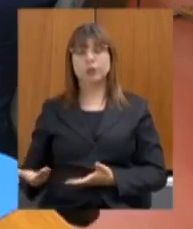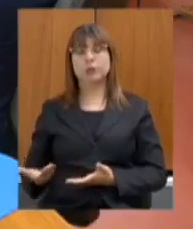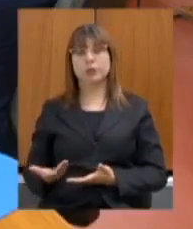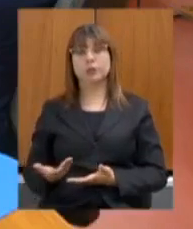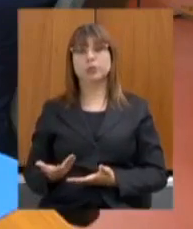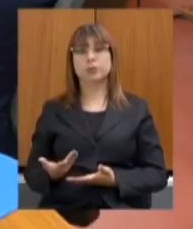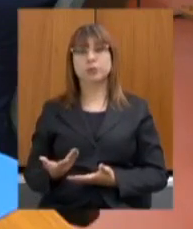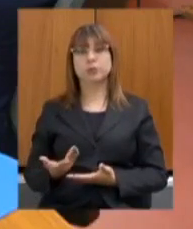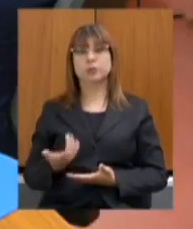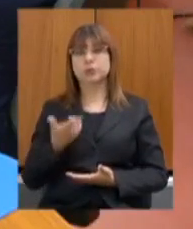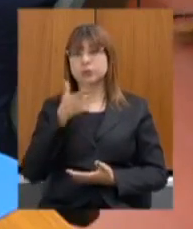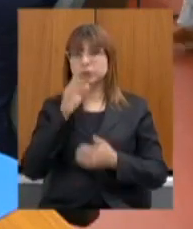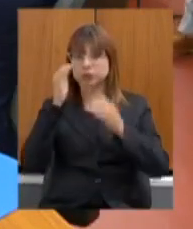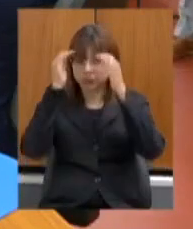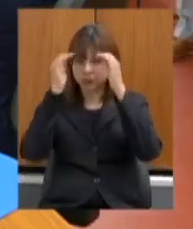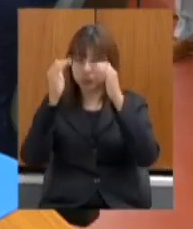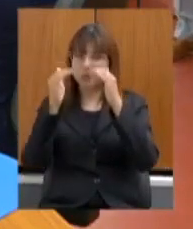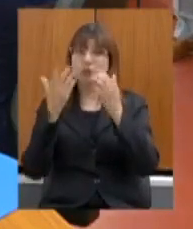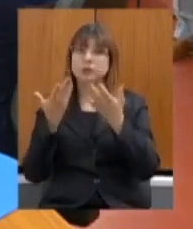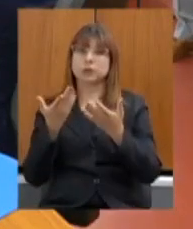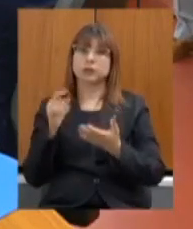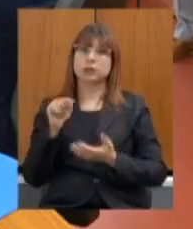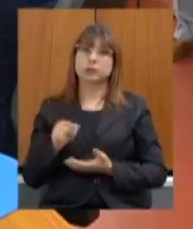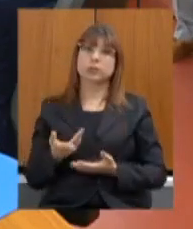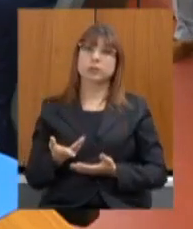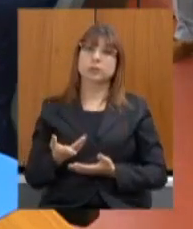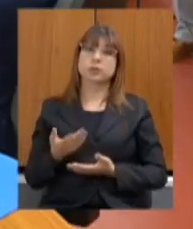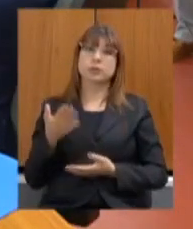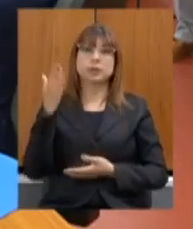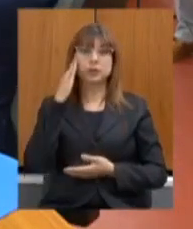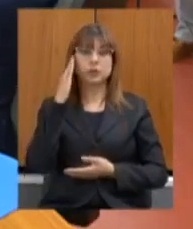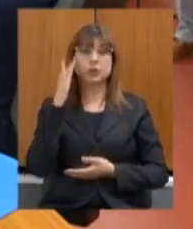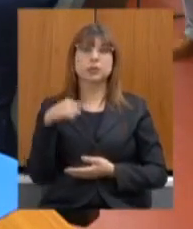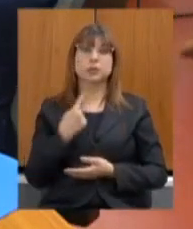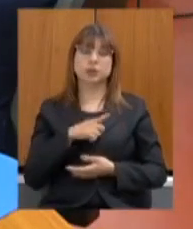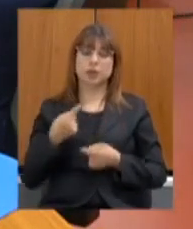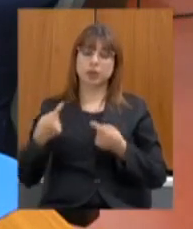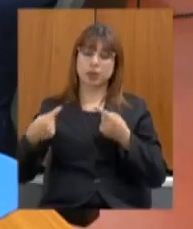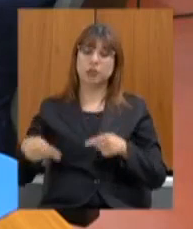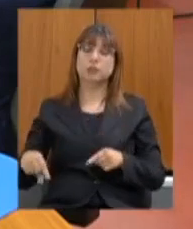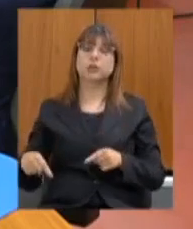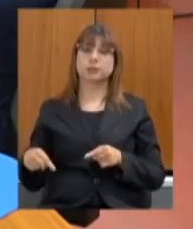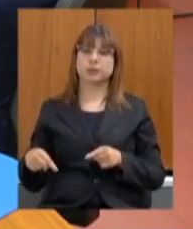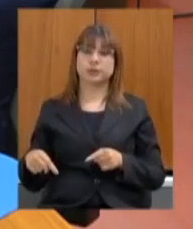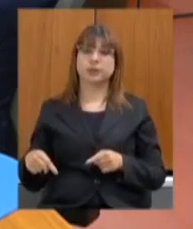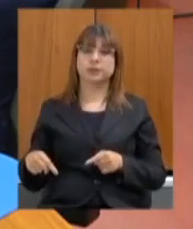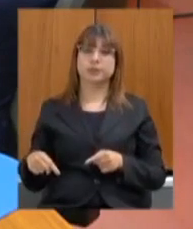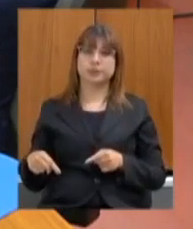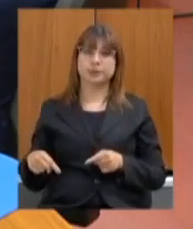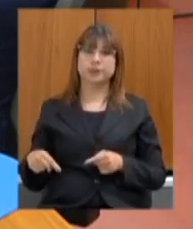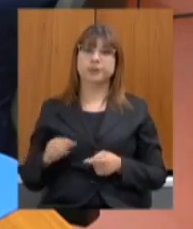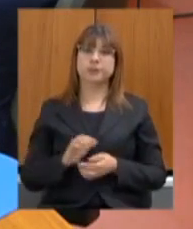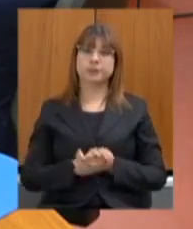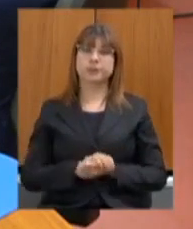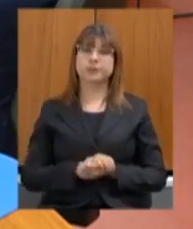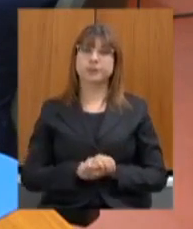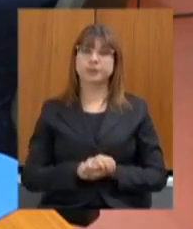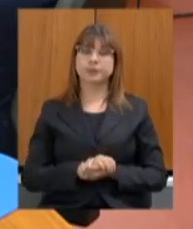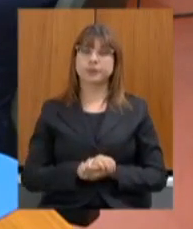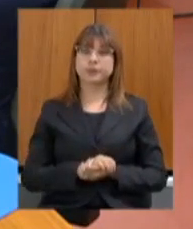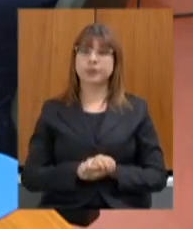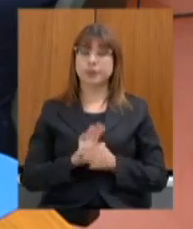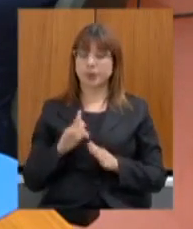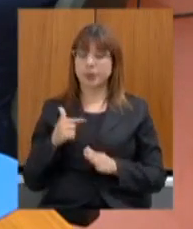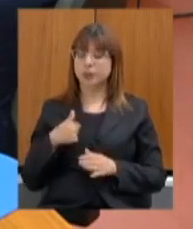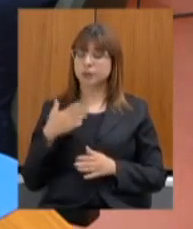forma muito respeitosa com isso. Eu sei que nós temos um grande desafio pela frente, grandes desafios, mas eu tenho